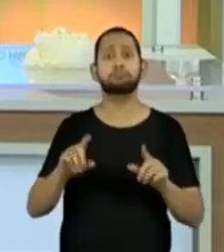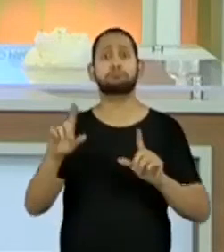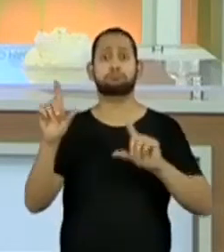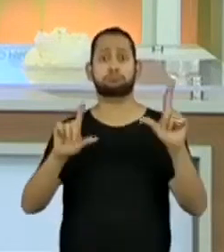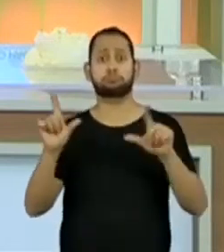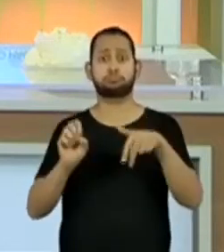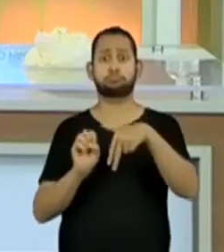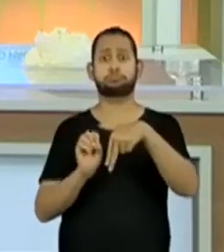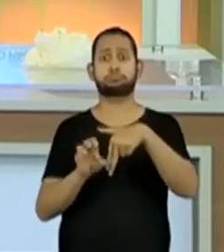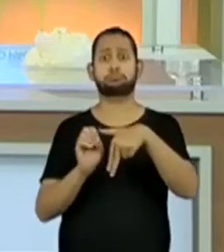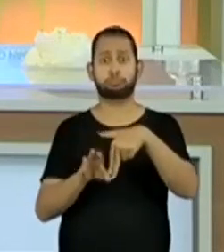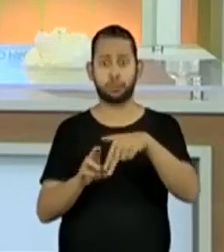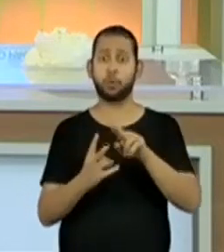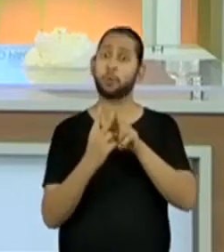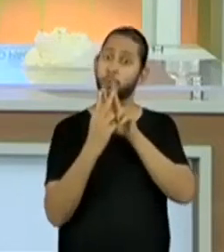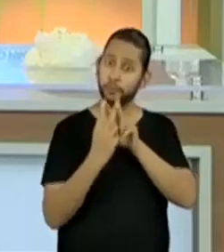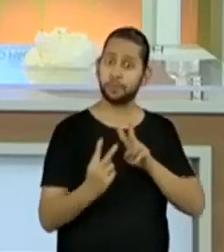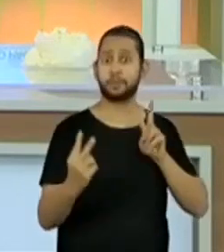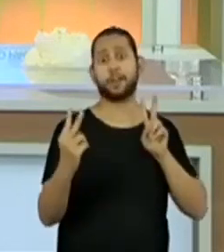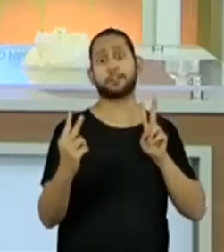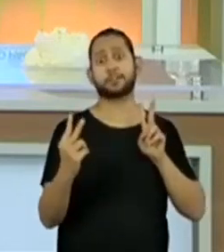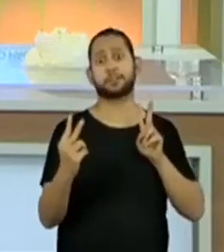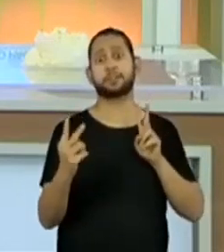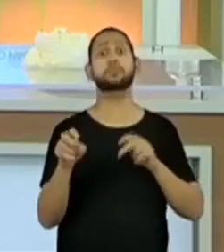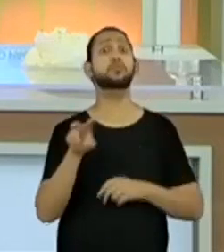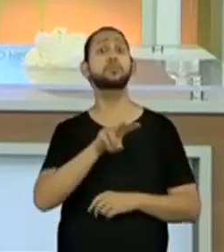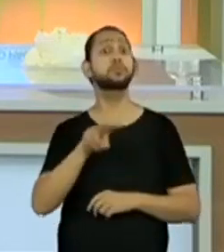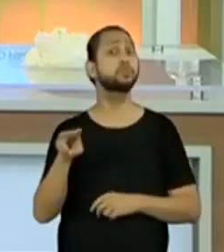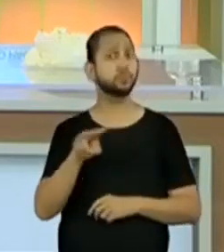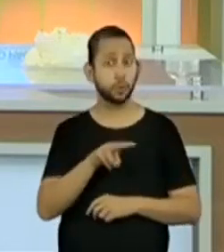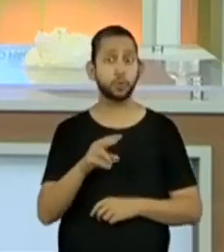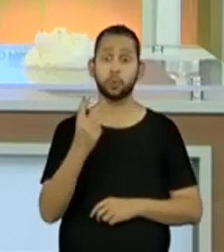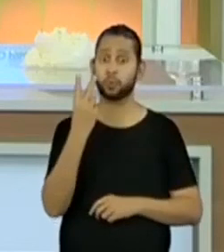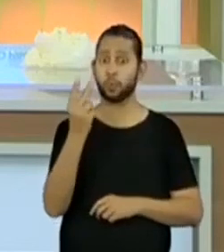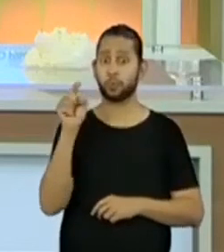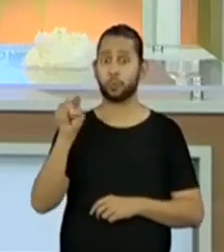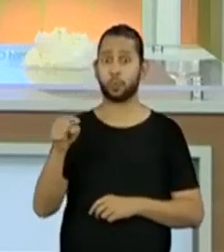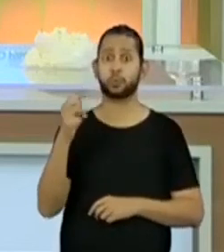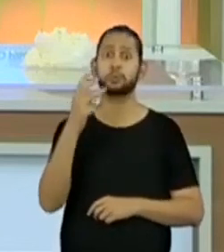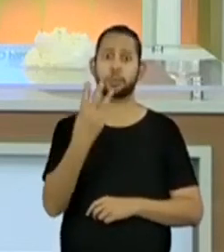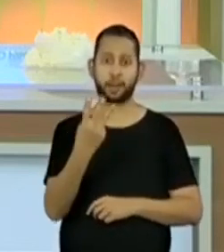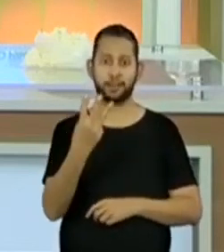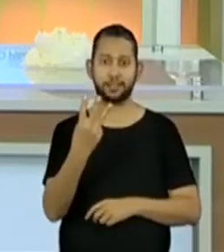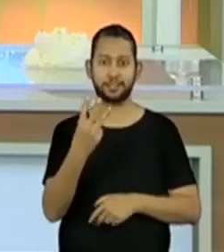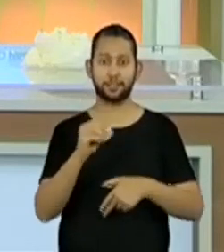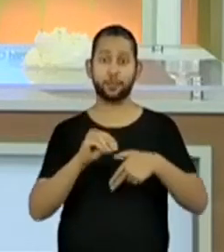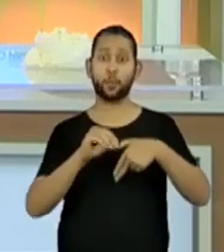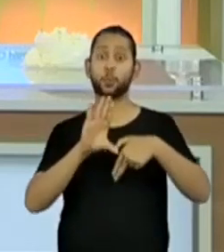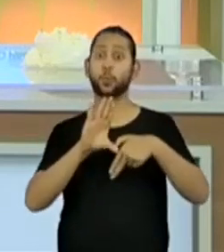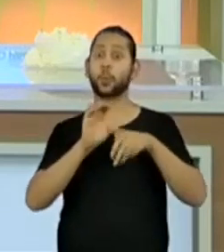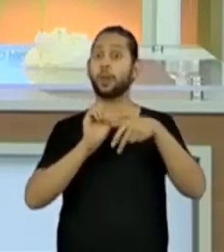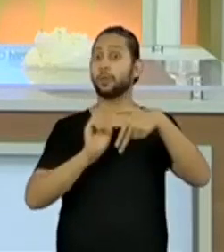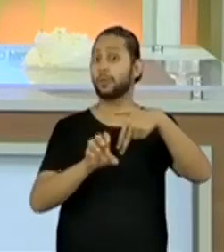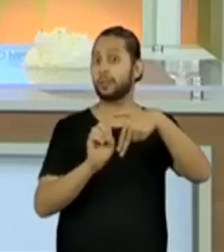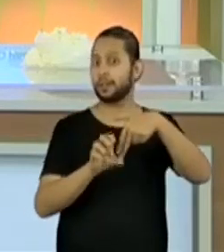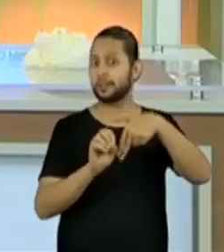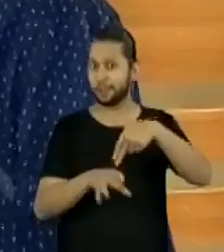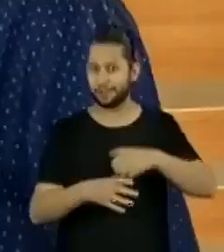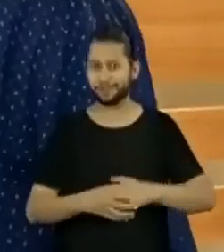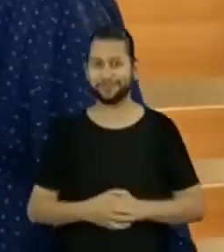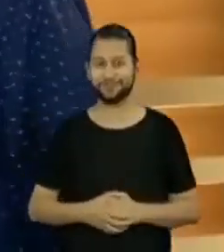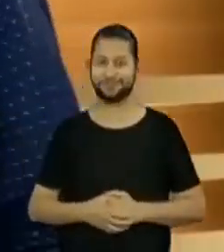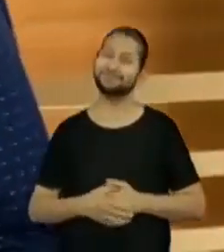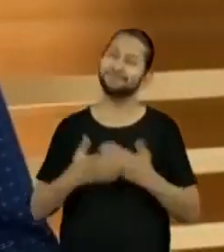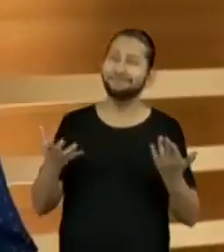do canal Univesp TV e do canal digital 2.3 TV Cultura e Educação.